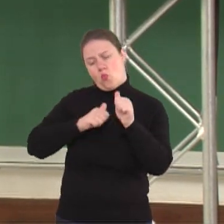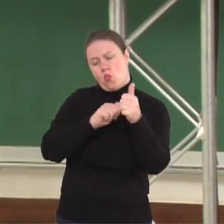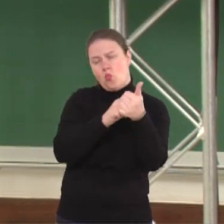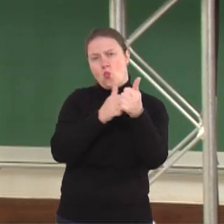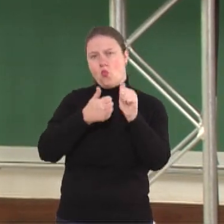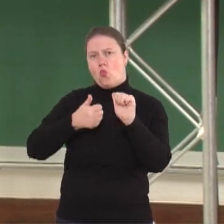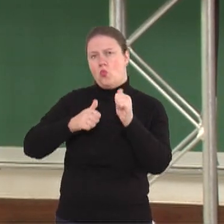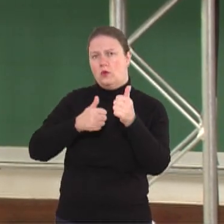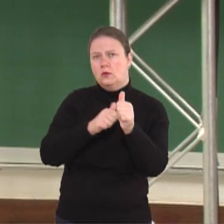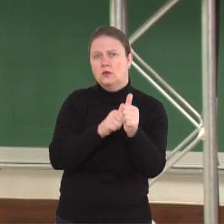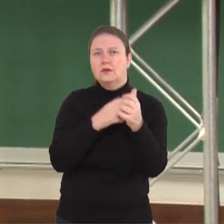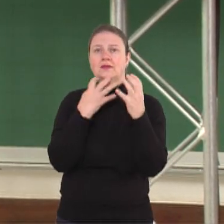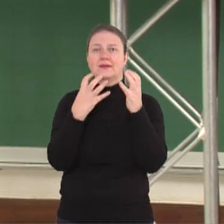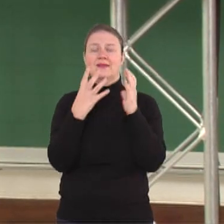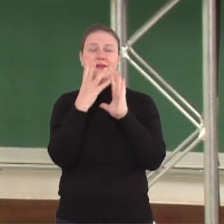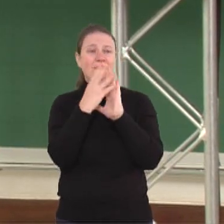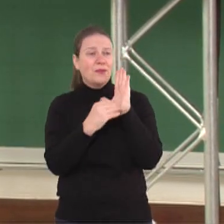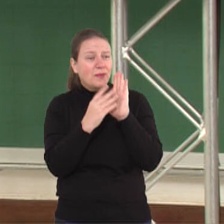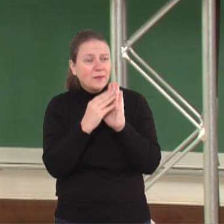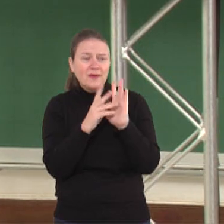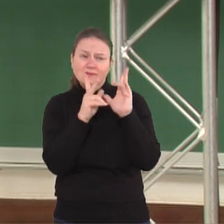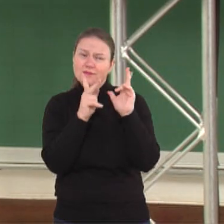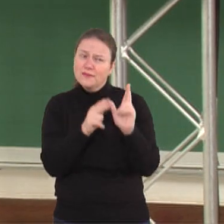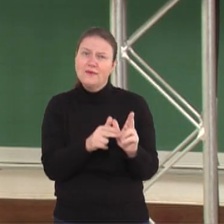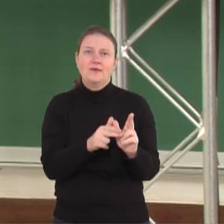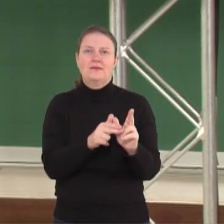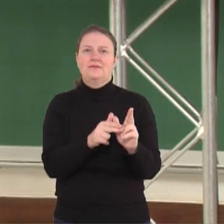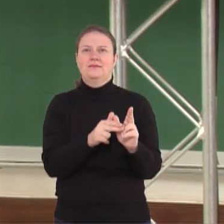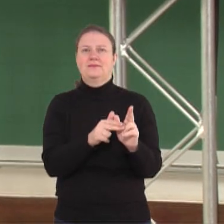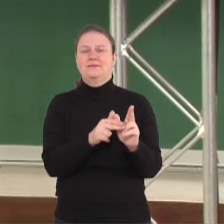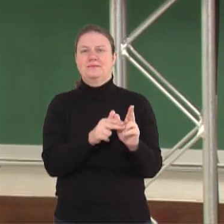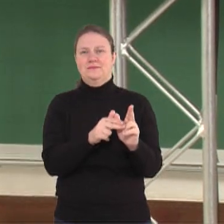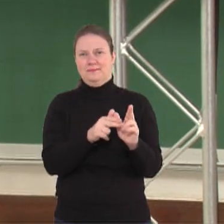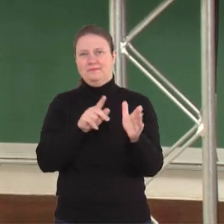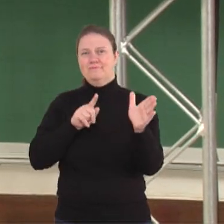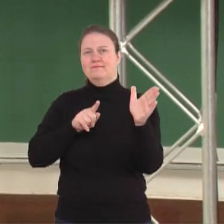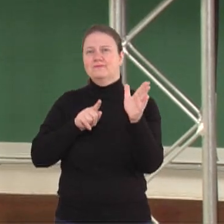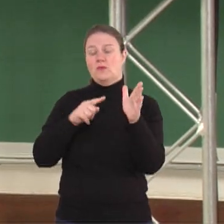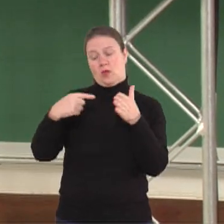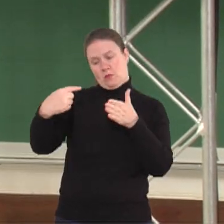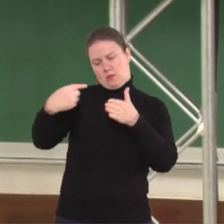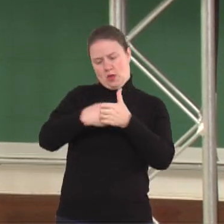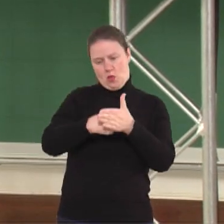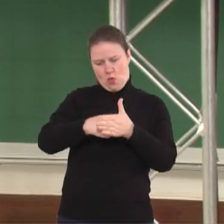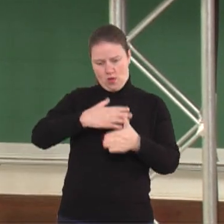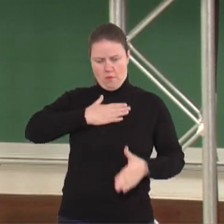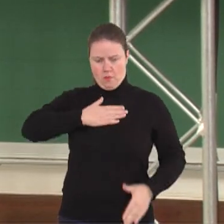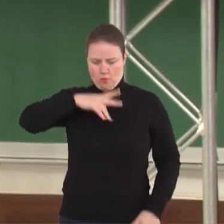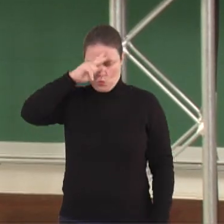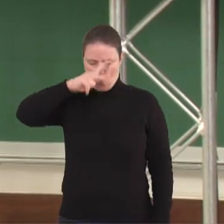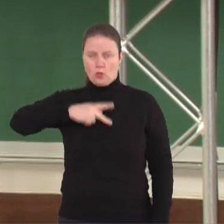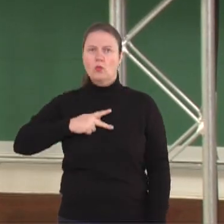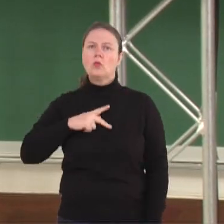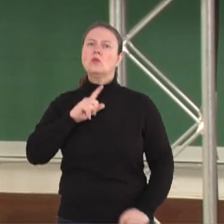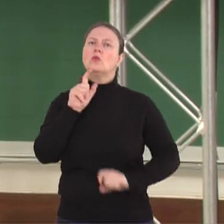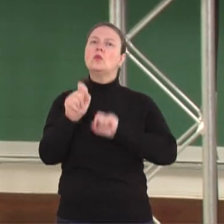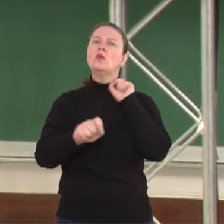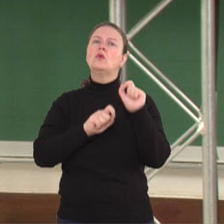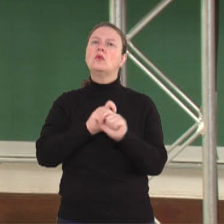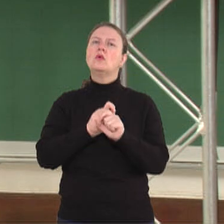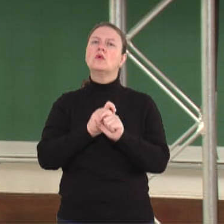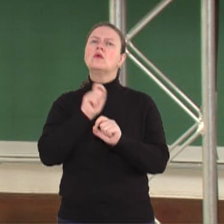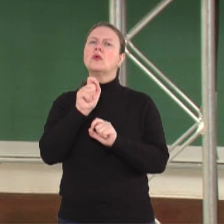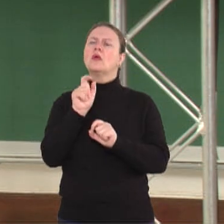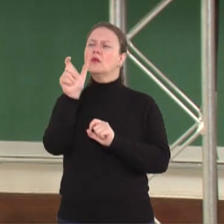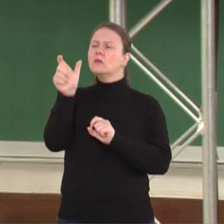né? Nós queremos imitá-las. Então a boa pergunta que eu devo fazer para mim, né? E daí eu tô falando para você, é quem é que eu